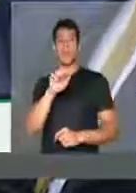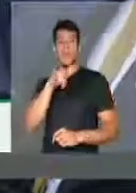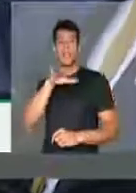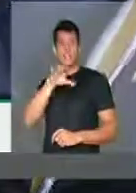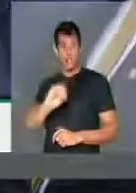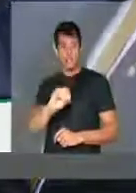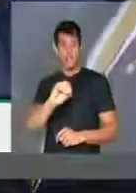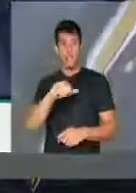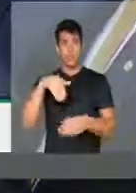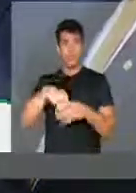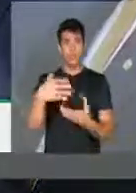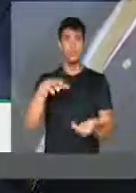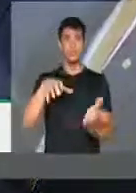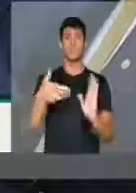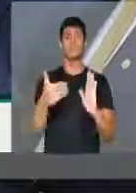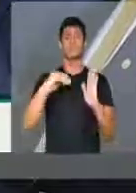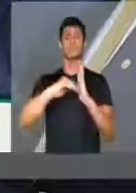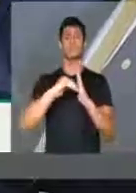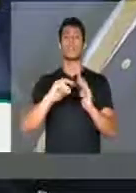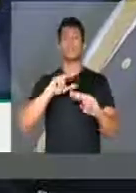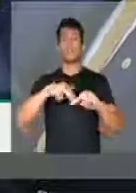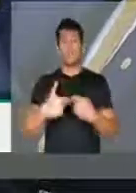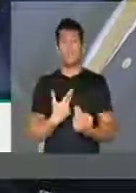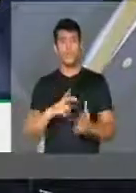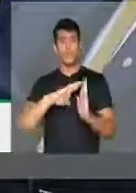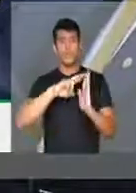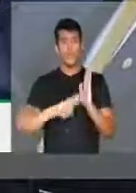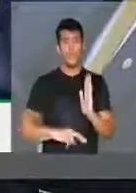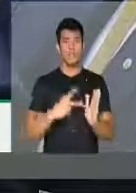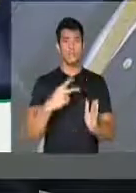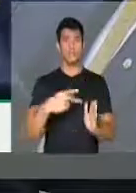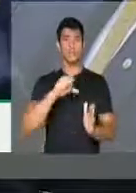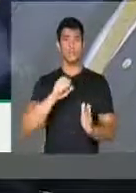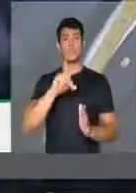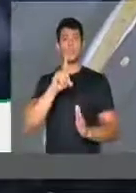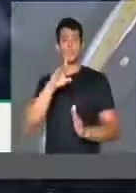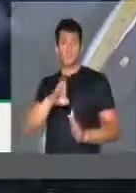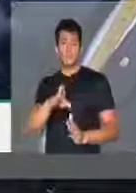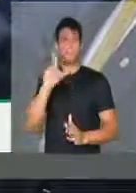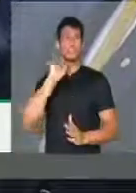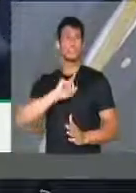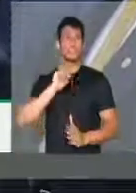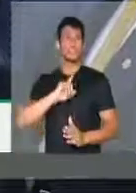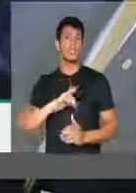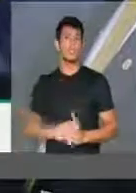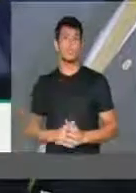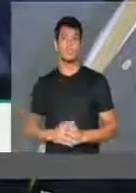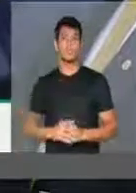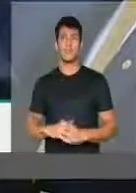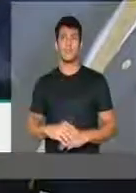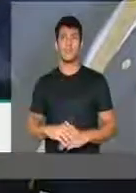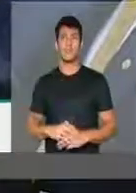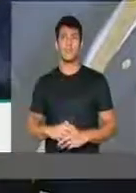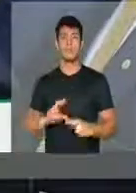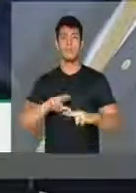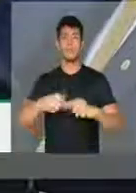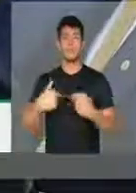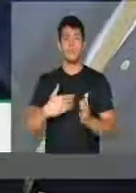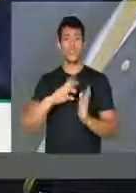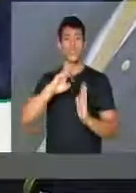Senado, na Comissão de Ética. Por isso, o relator do PSDB de Minas Gerais. Eu quero, com isso,